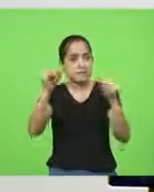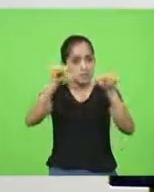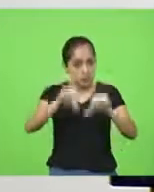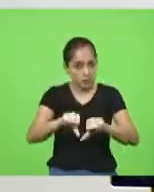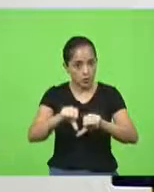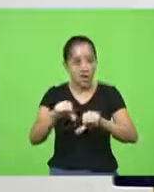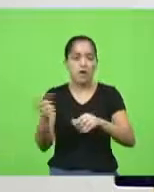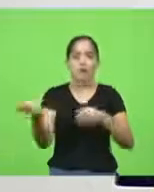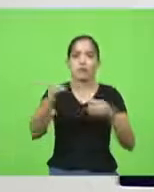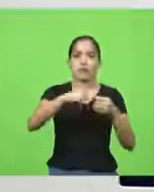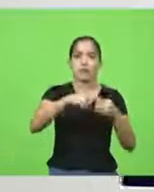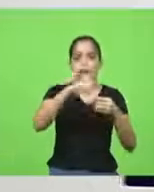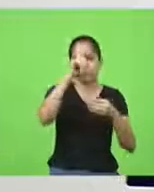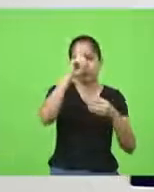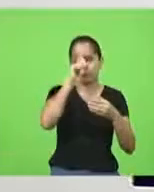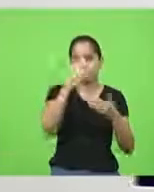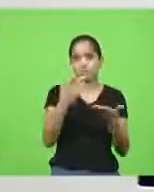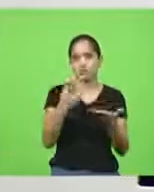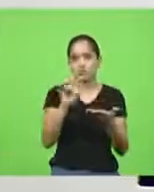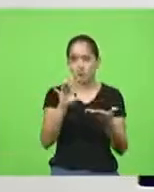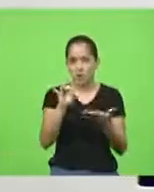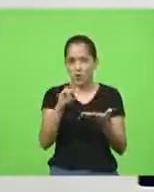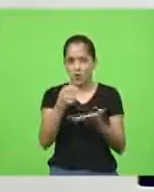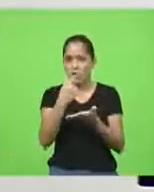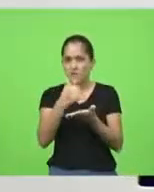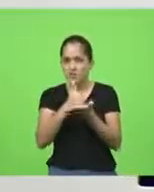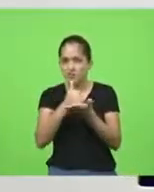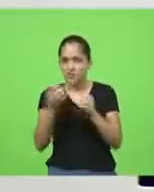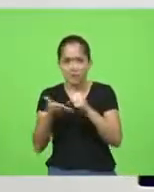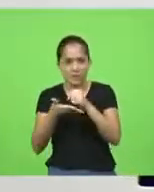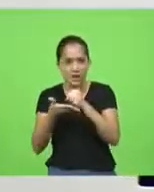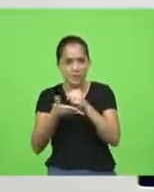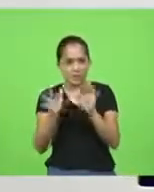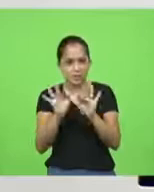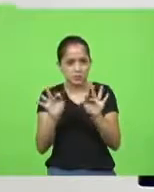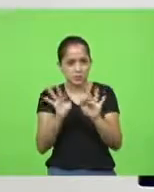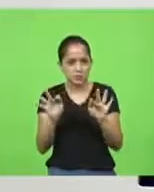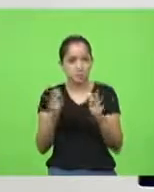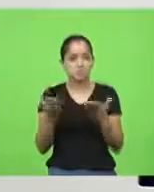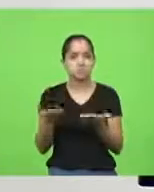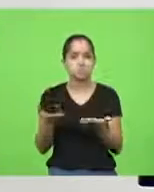cá. Só dipirona, só dipirona.